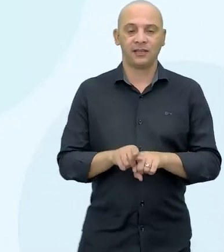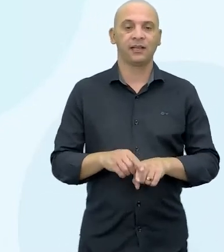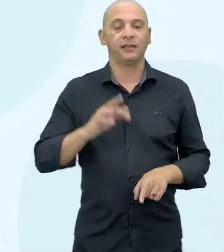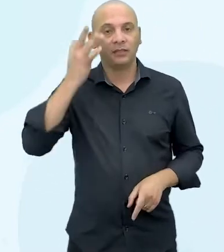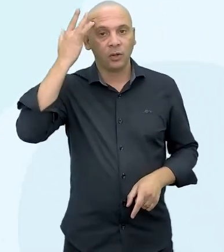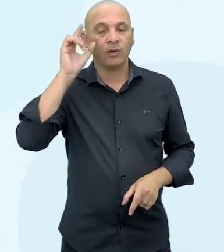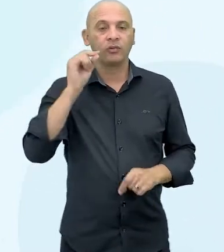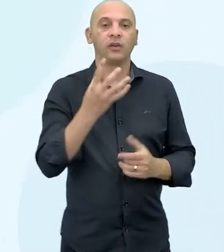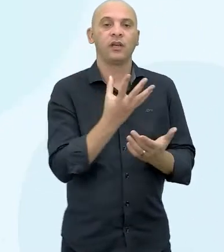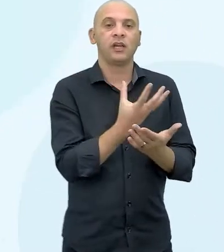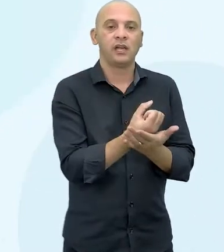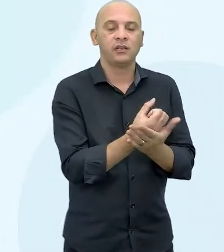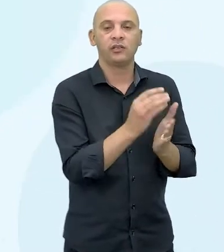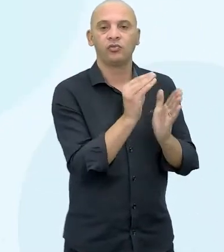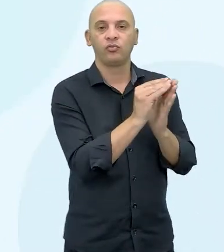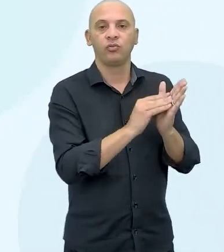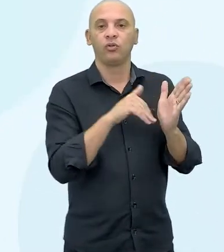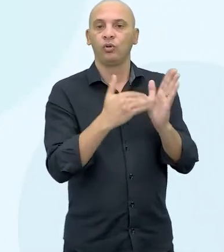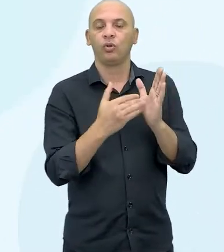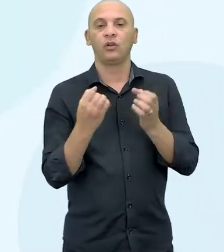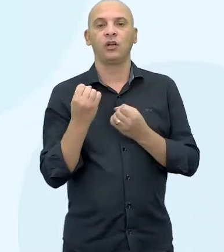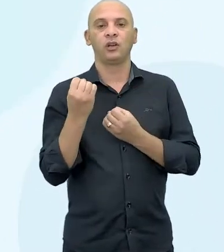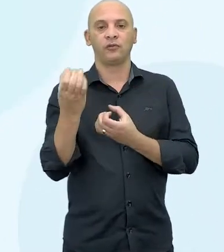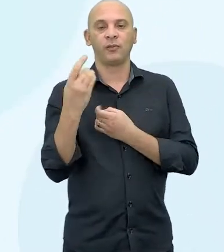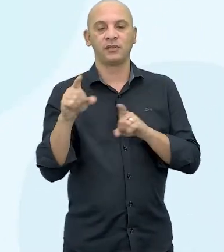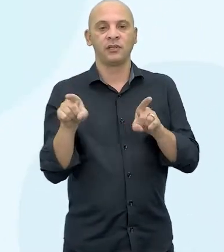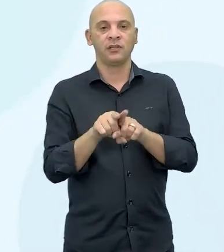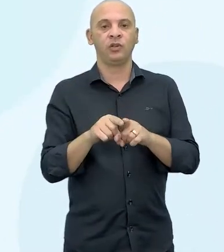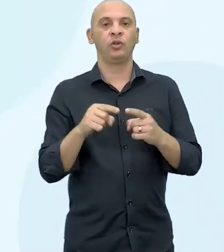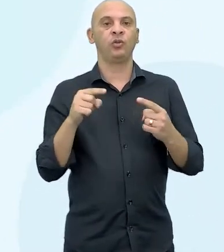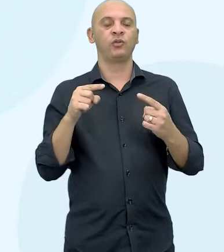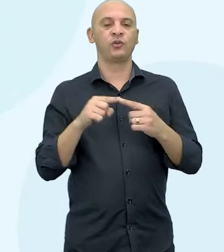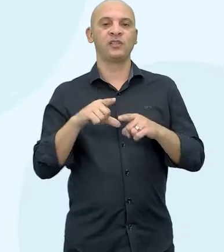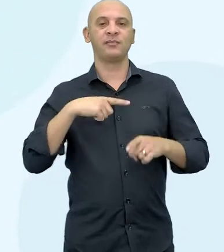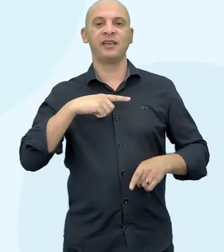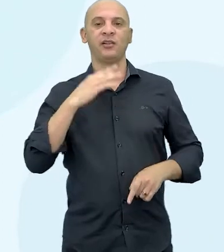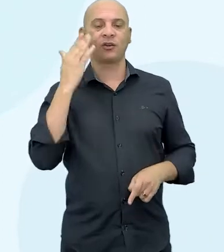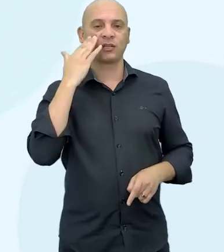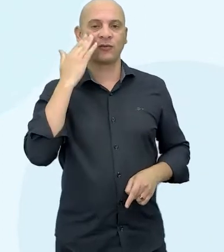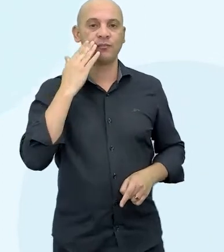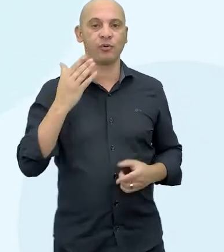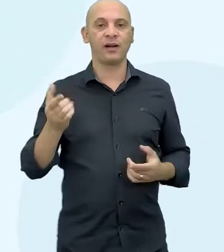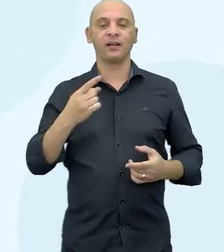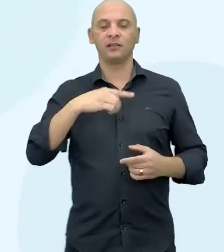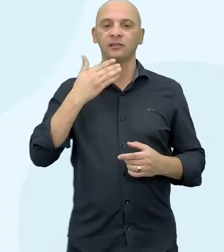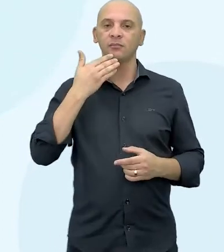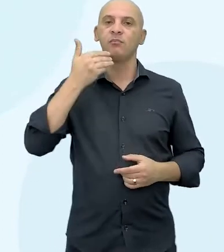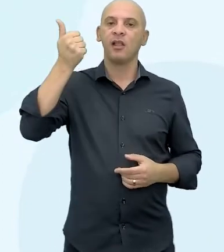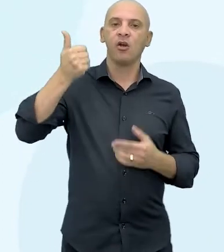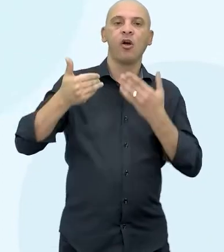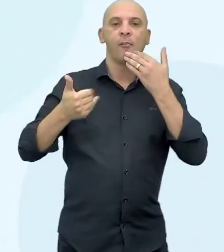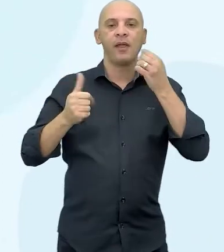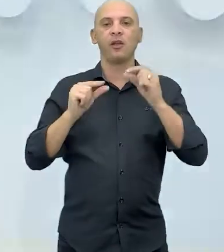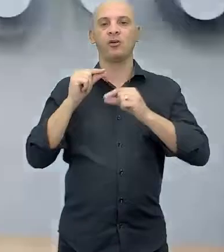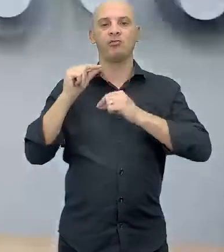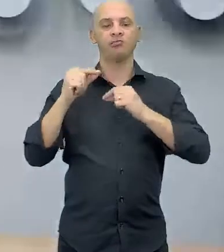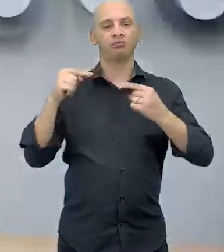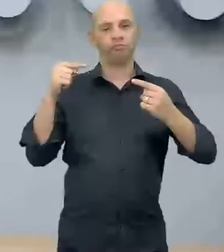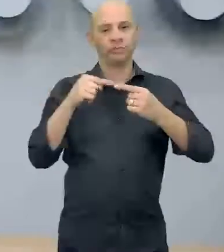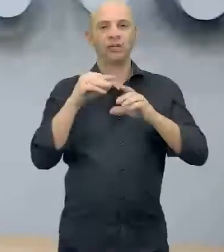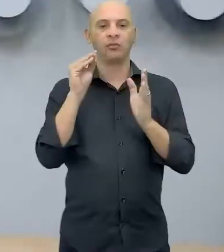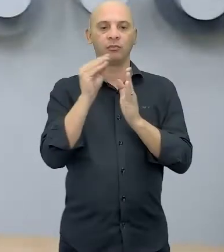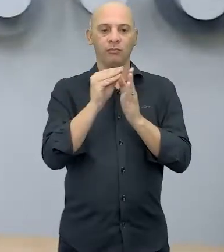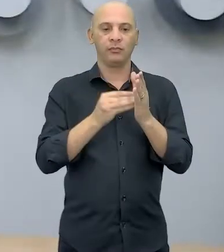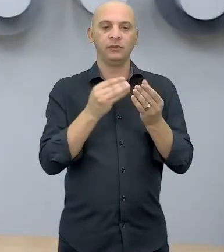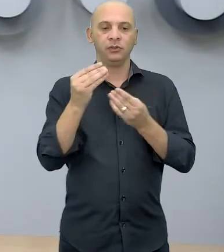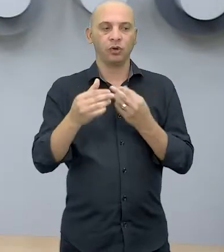que o registro de todas essas transações serve para a gente fazer melhorias significativas em como